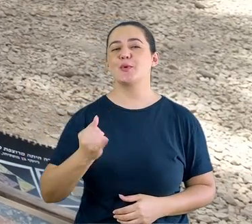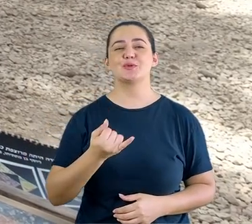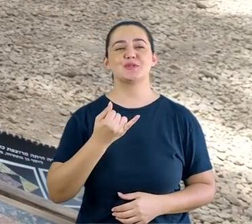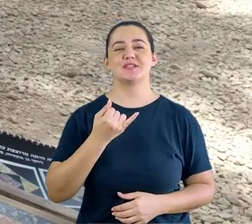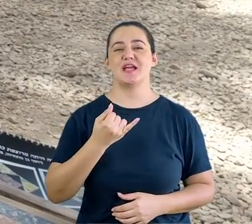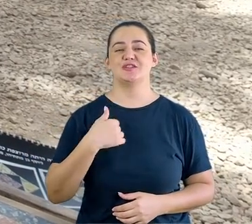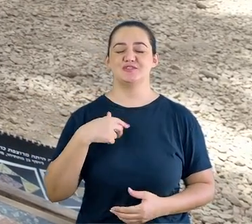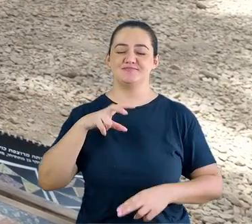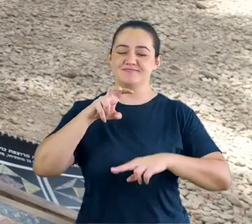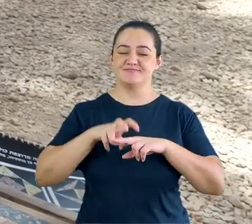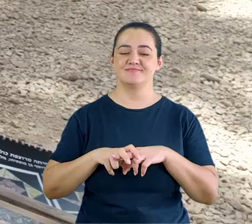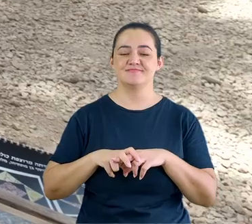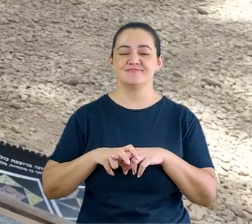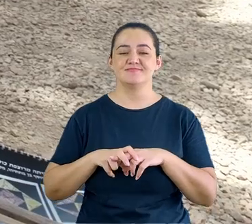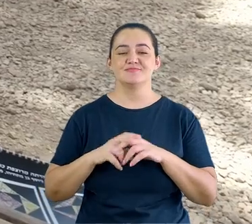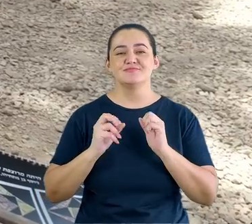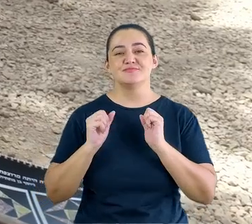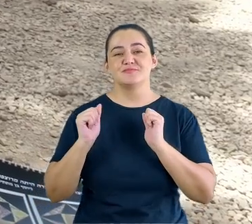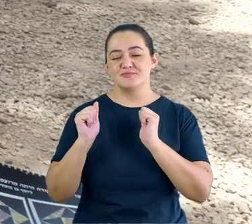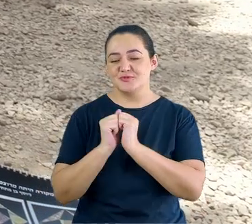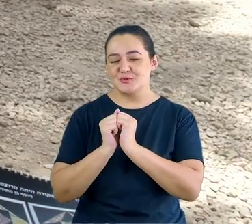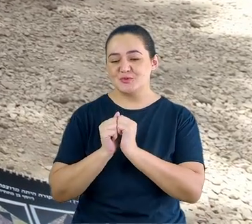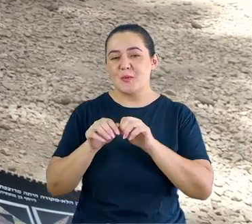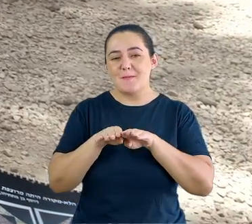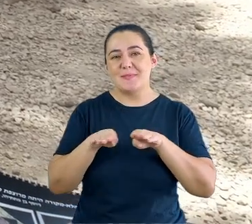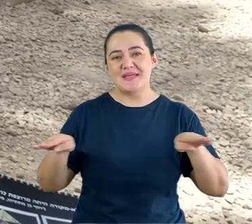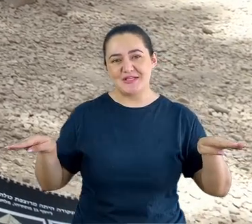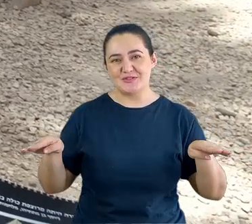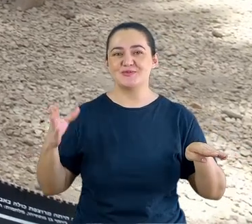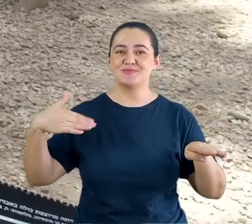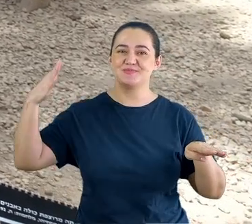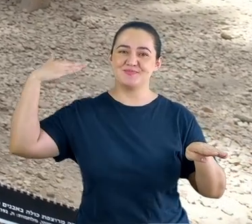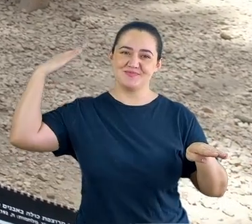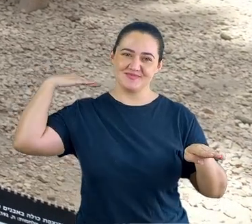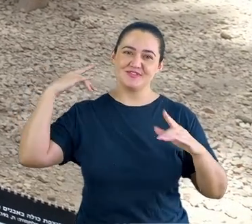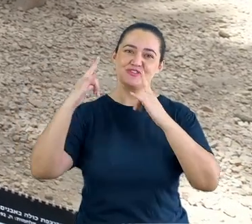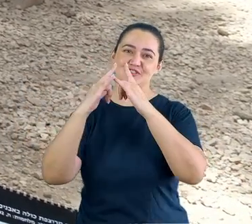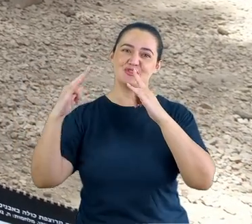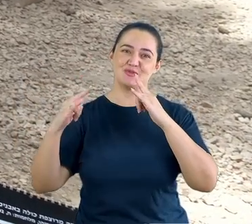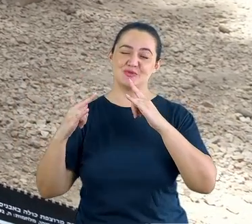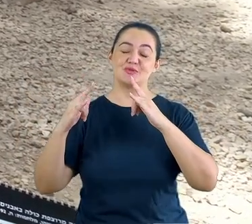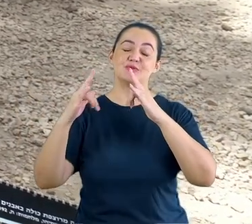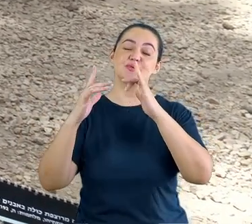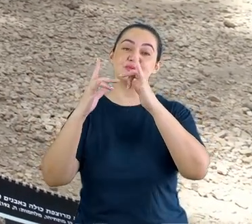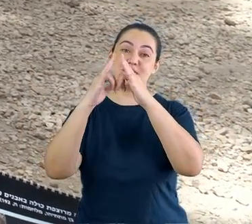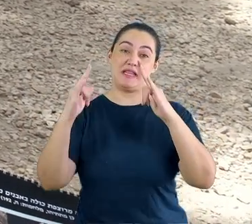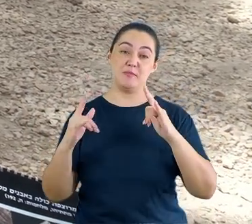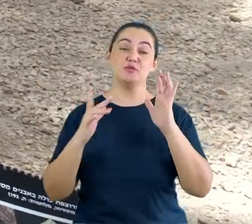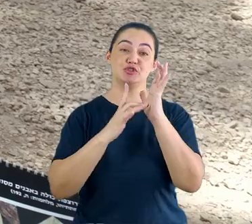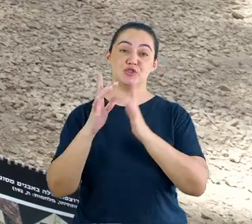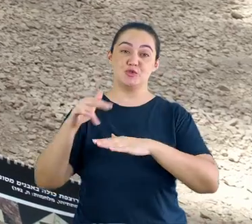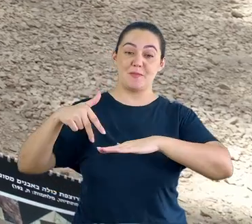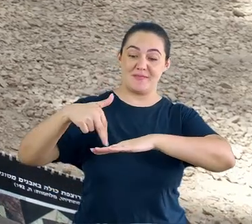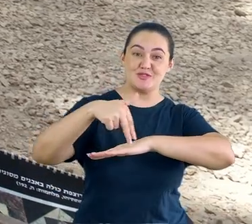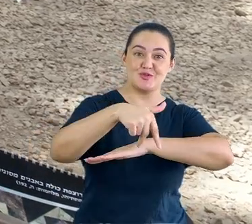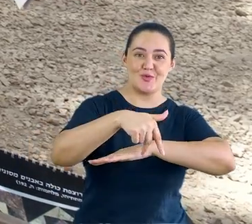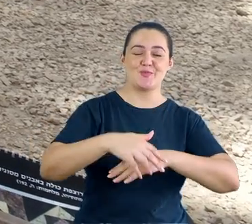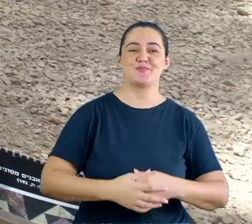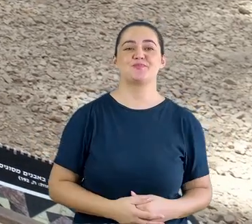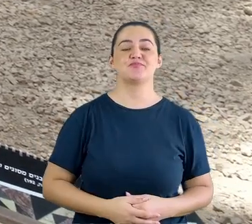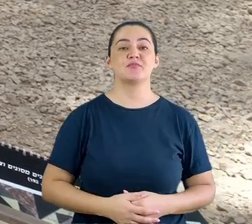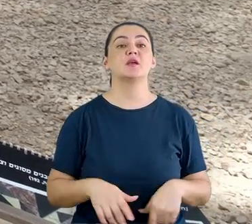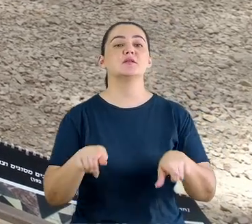privilégio de estar aqui agora num piso que pertenceu ao templo ao qual Jesus visitou. Mas além dessas